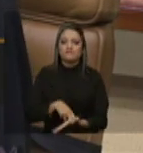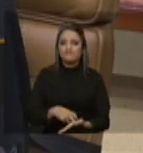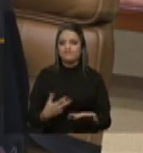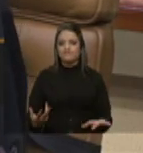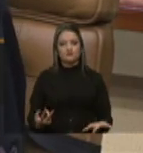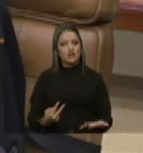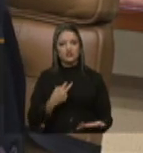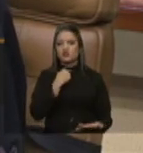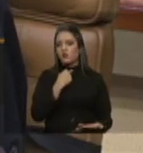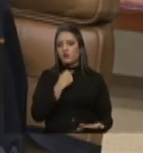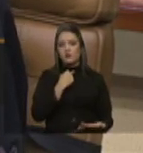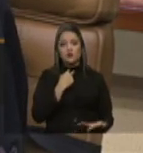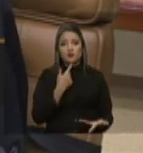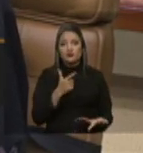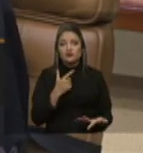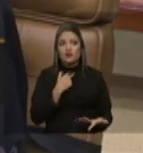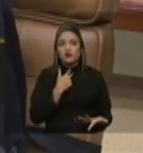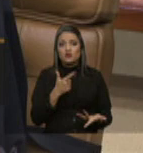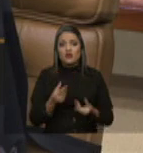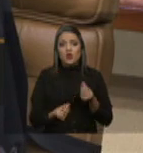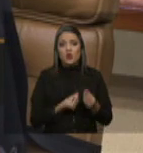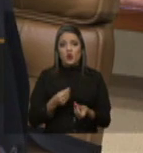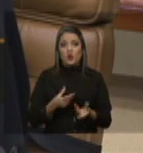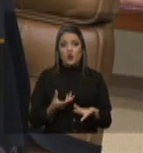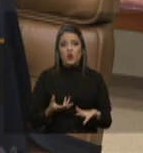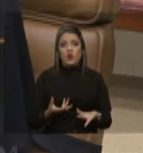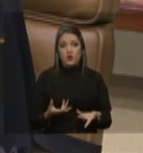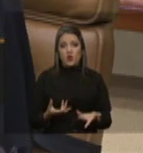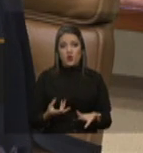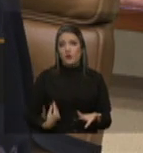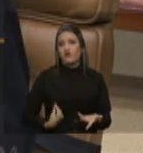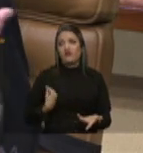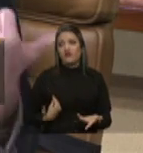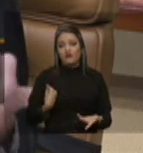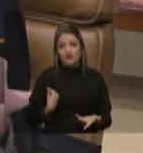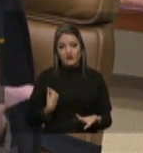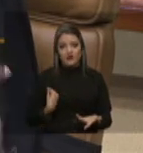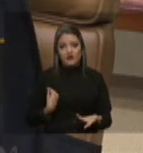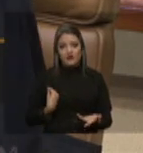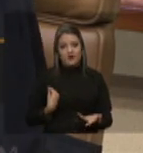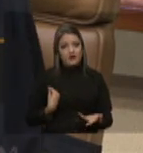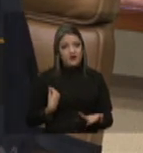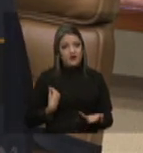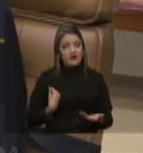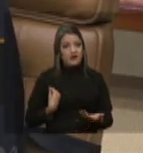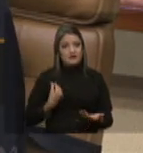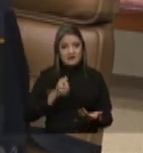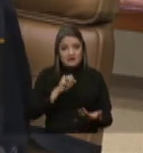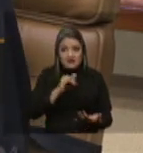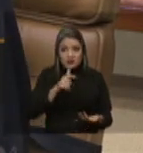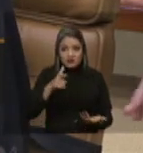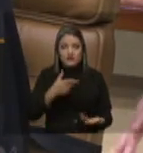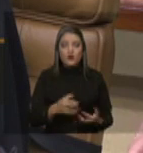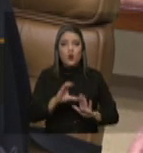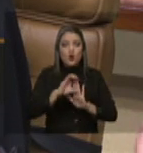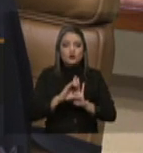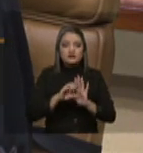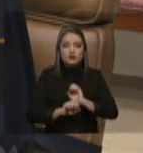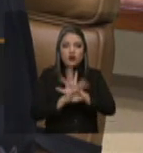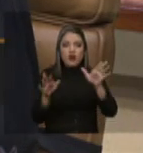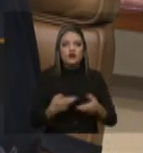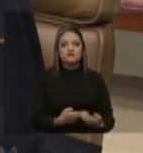nem na praça pública sem o conceito de responsabilidade afastar o que o ministro Gilmar propõe vossa excelência nós